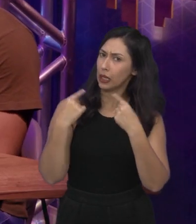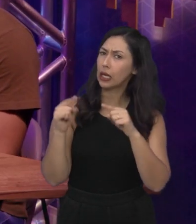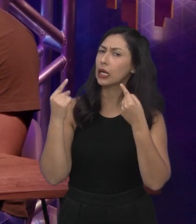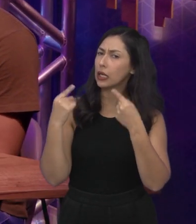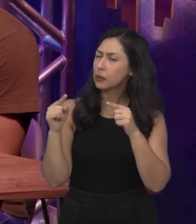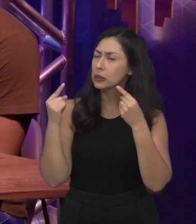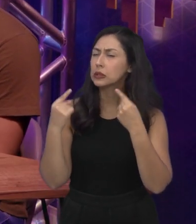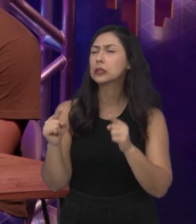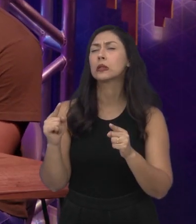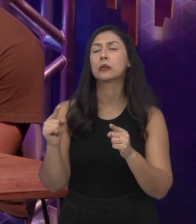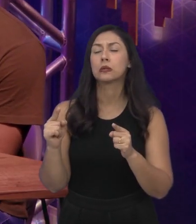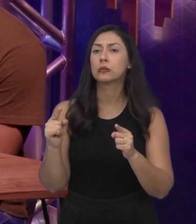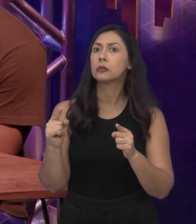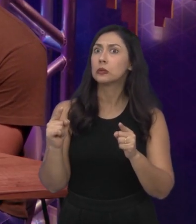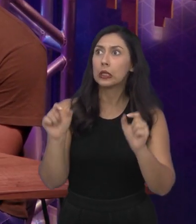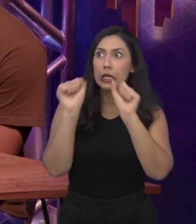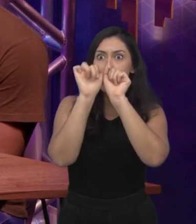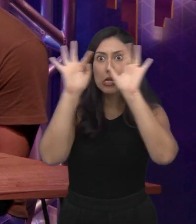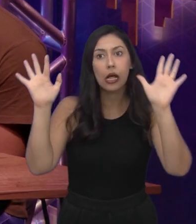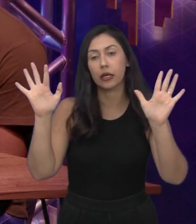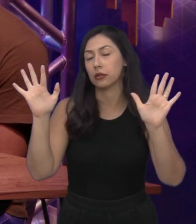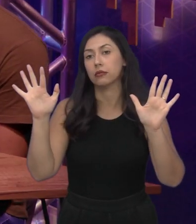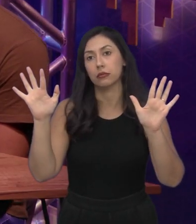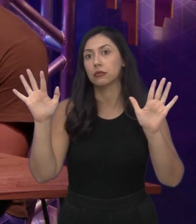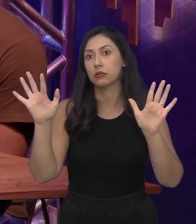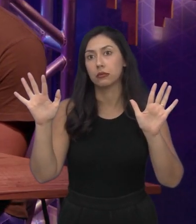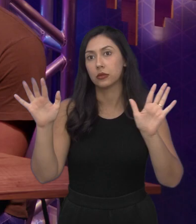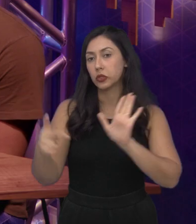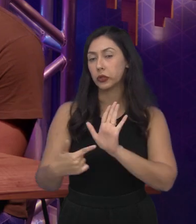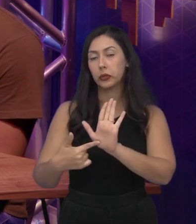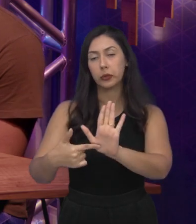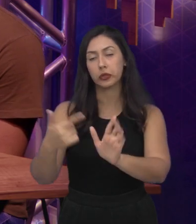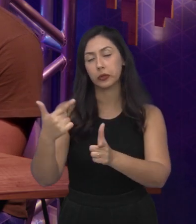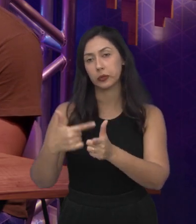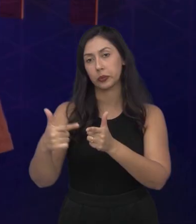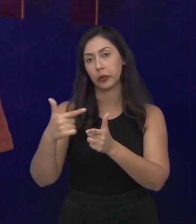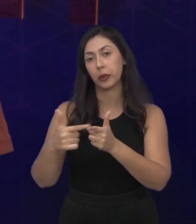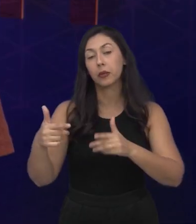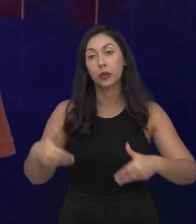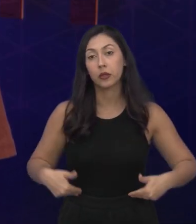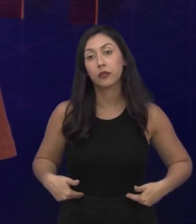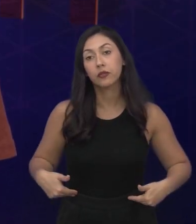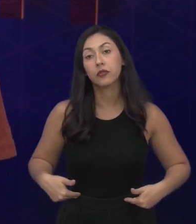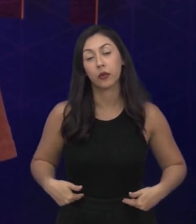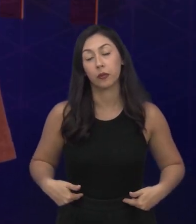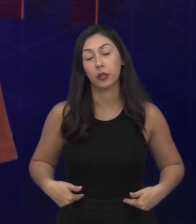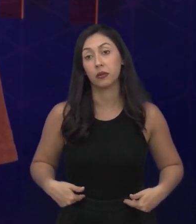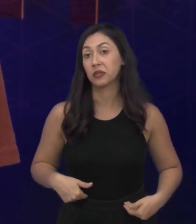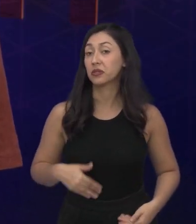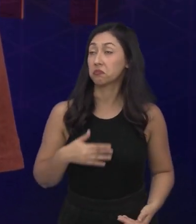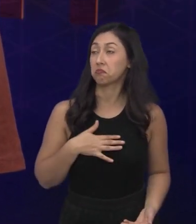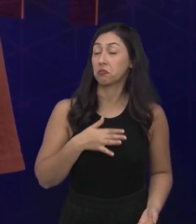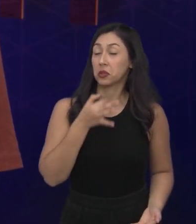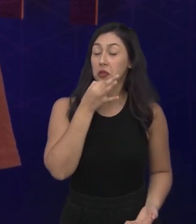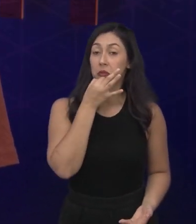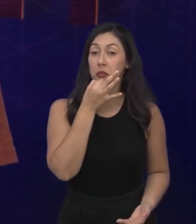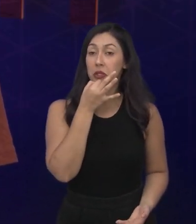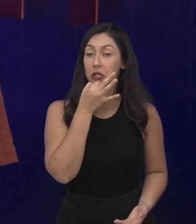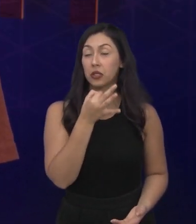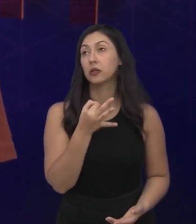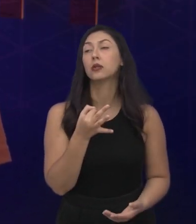uma crítica muito clara, né, à fome. E o que eu acho